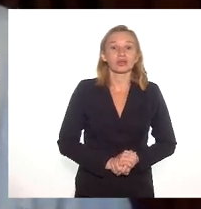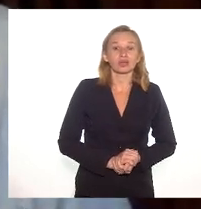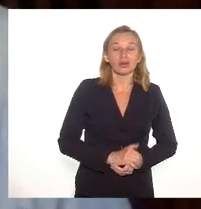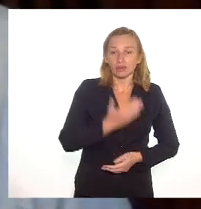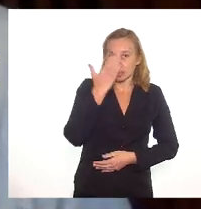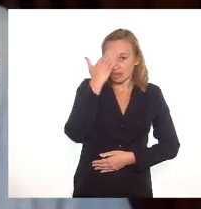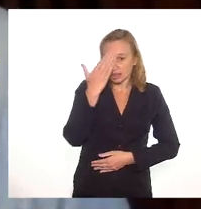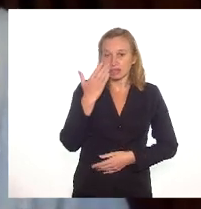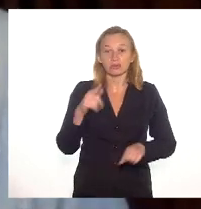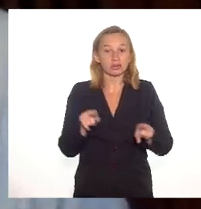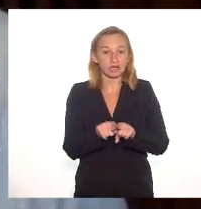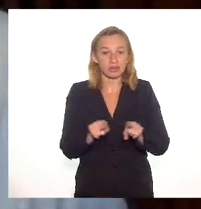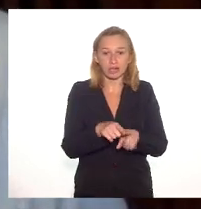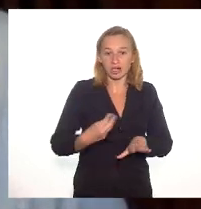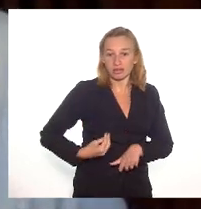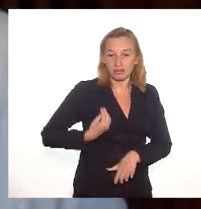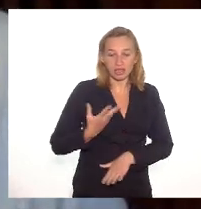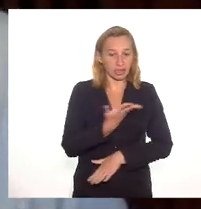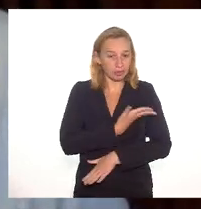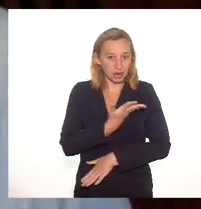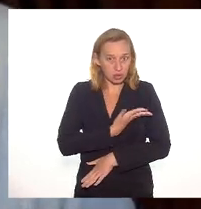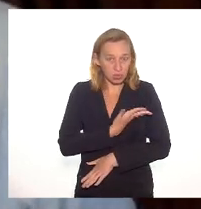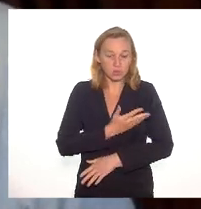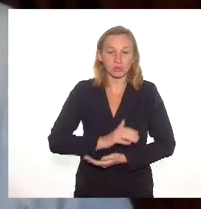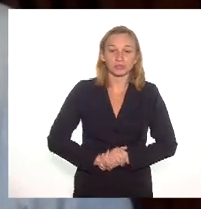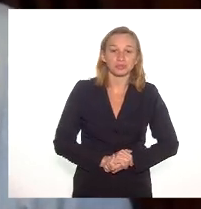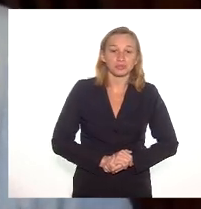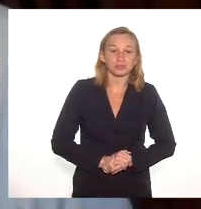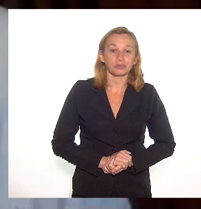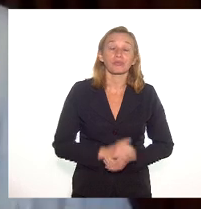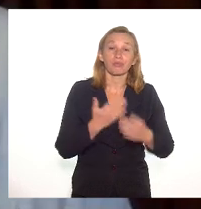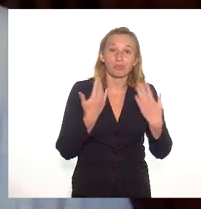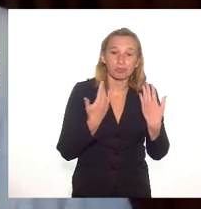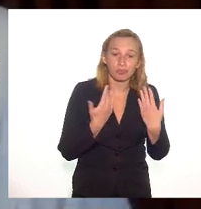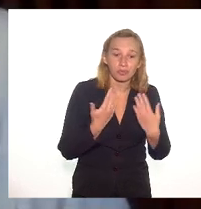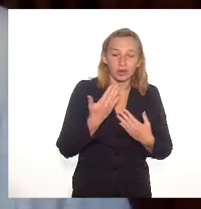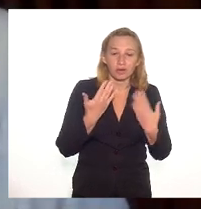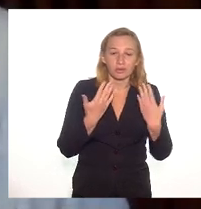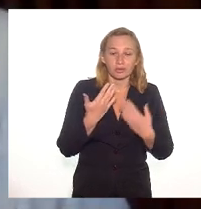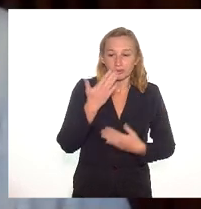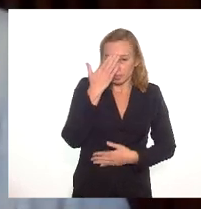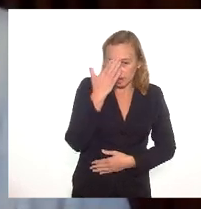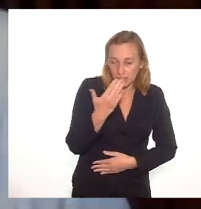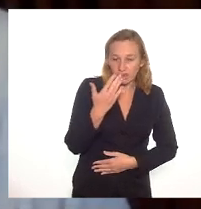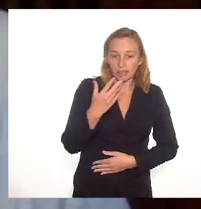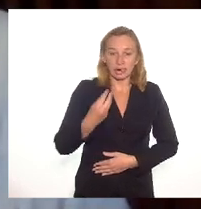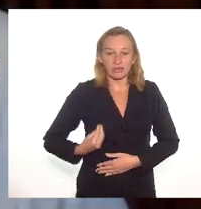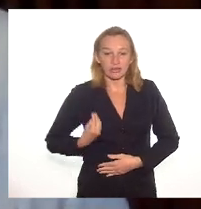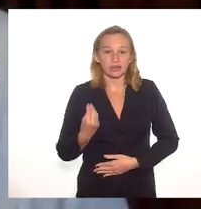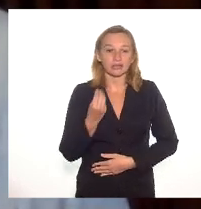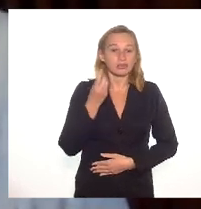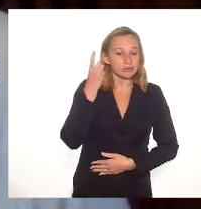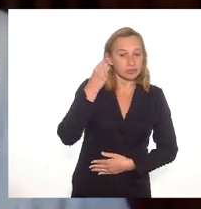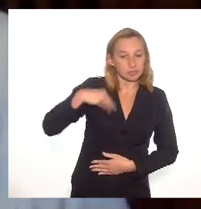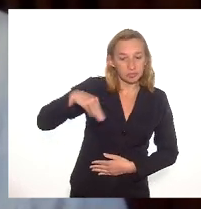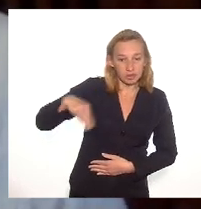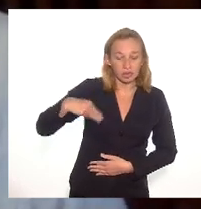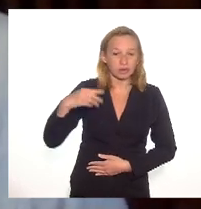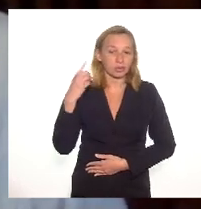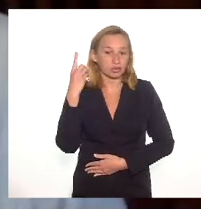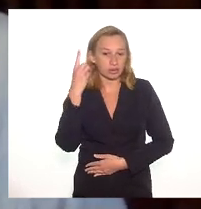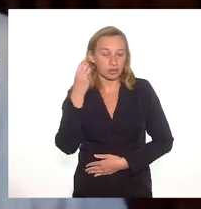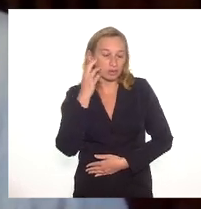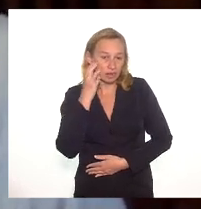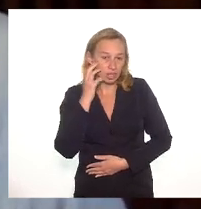Agradecendo aqui a presença dos nossos amigos e amigas. Saudar aqui a presença do deputado Carlos Mink, deputado Valdeir Carneiro, deputada Mônica